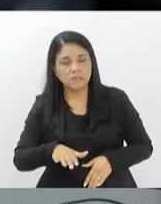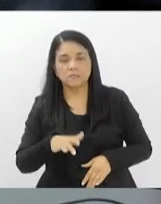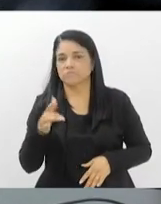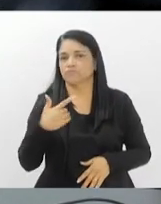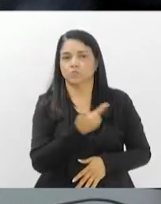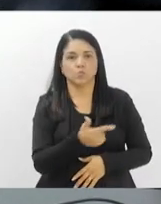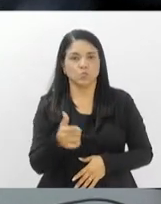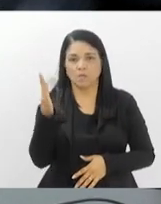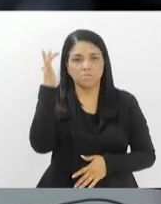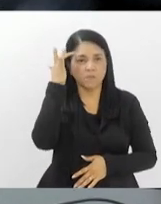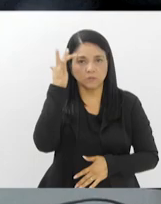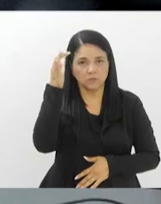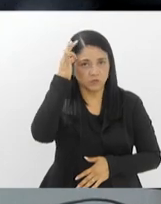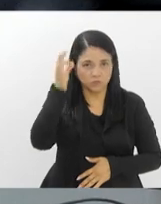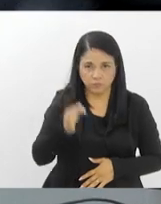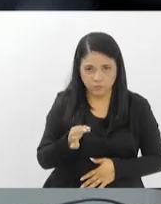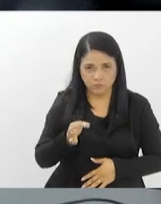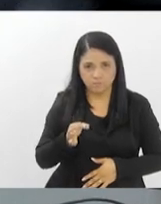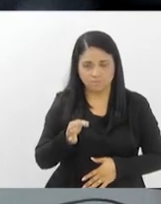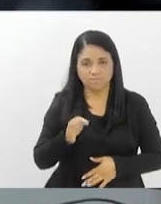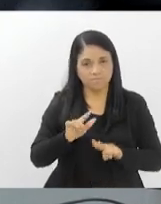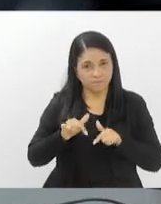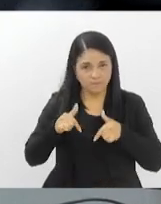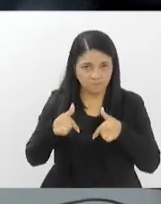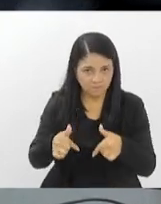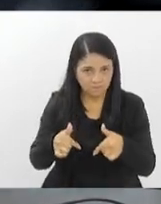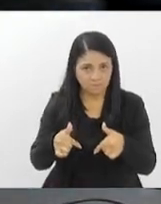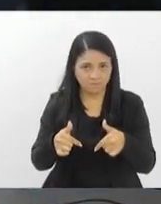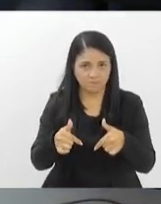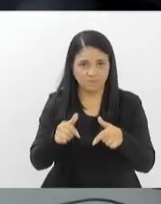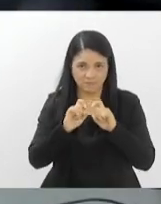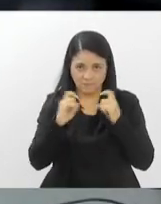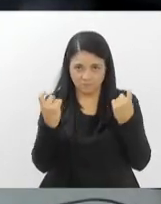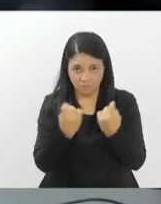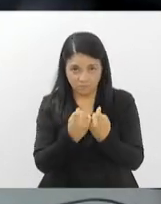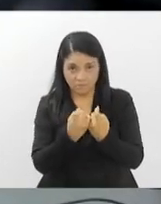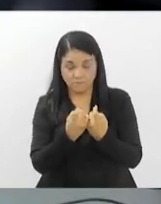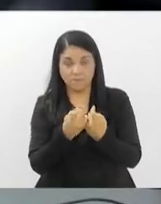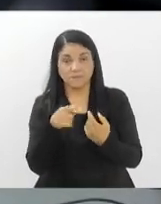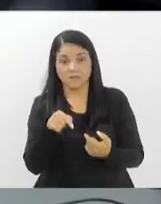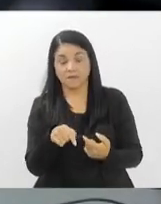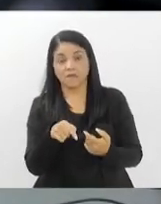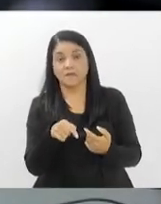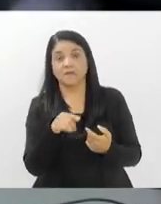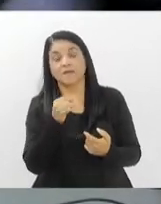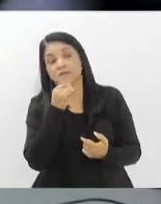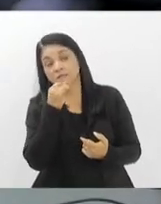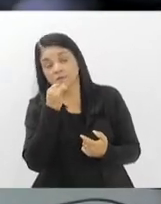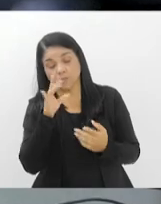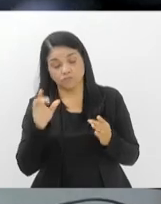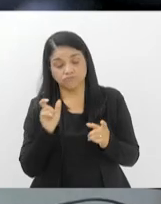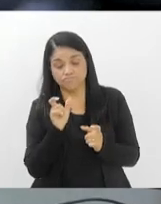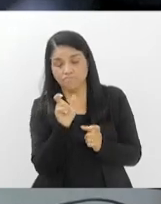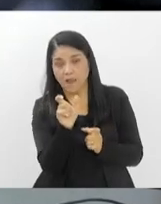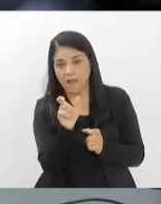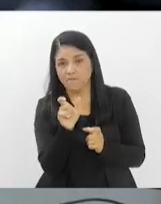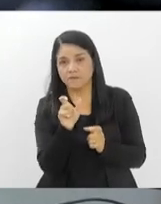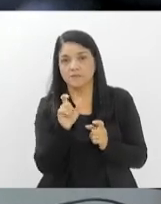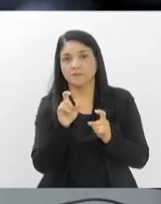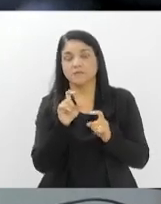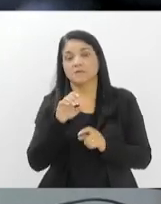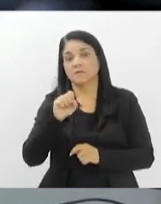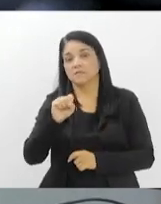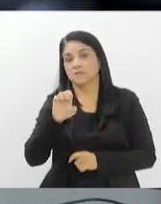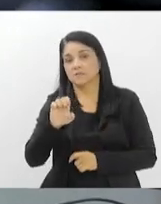suficiente para compreensão e elaboração de tais ações. Eu acho que aqui, por exemplo, caberia a palavra sexuais,